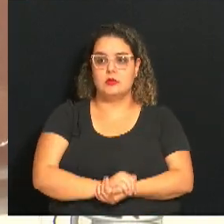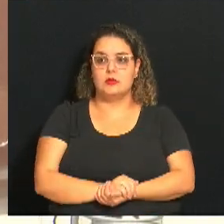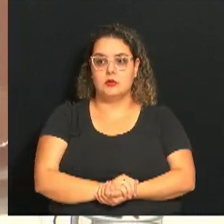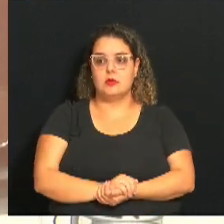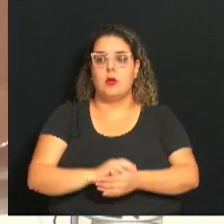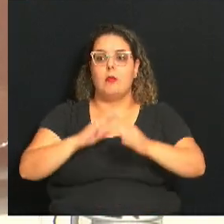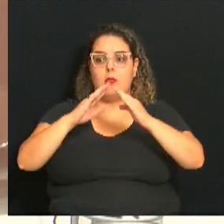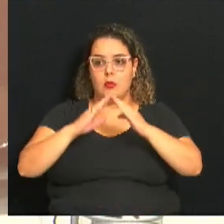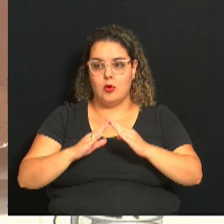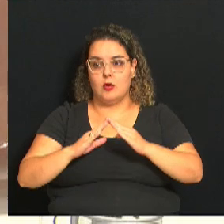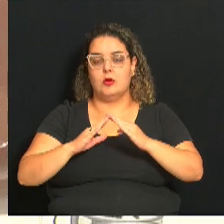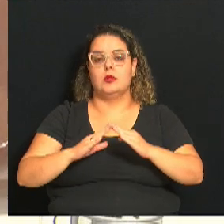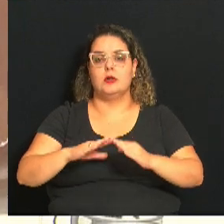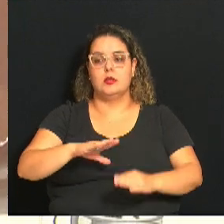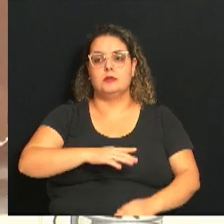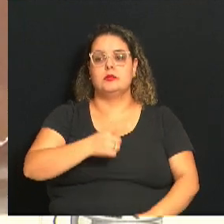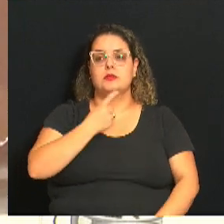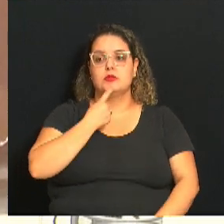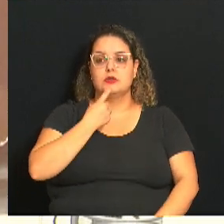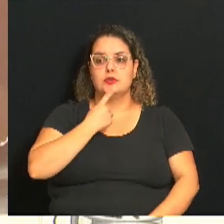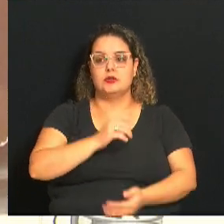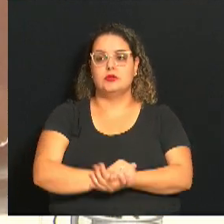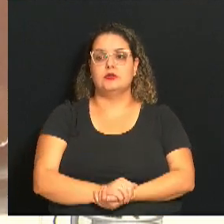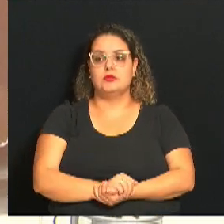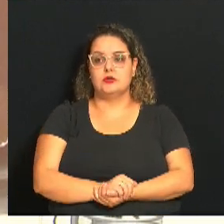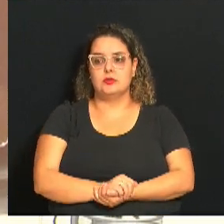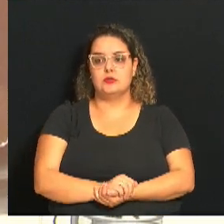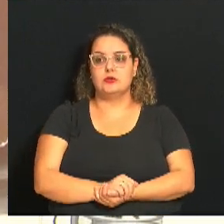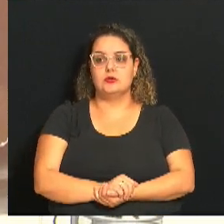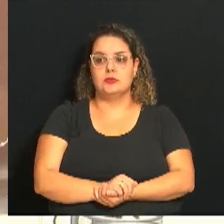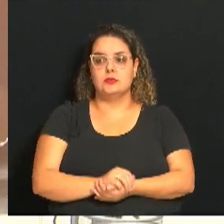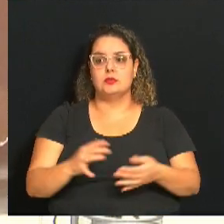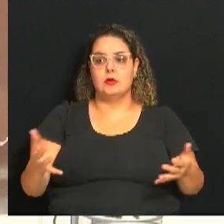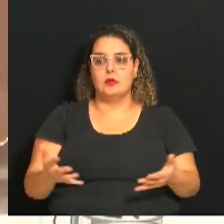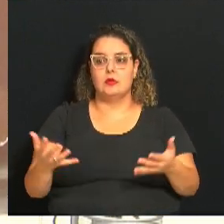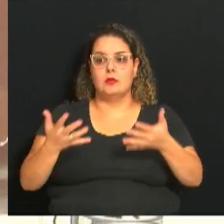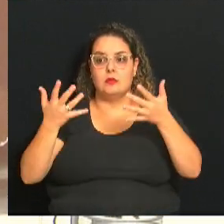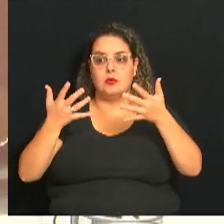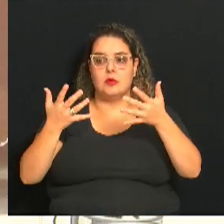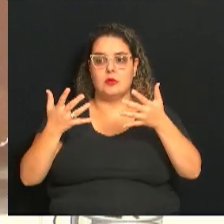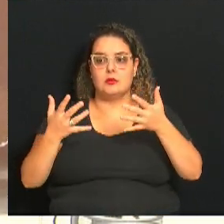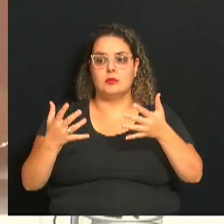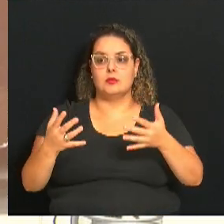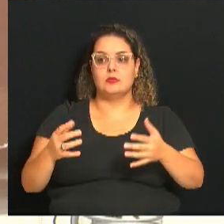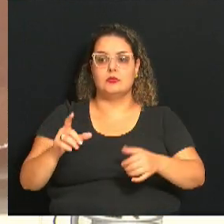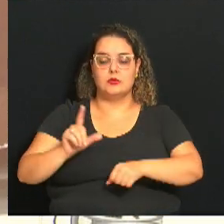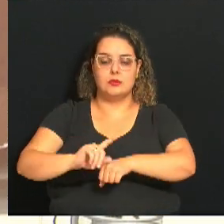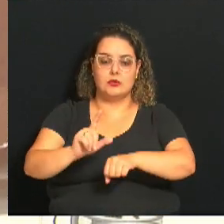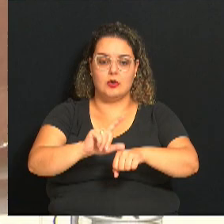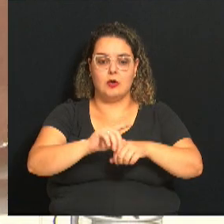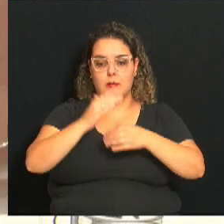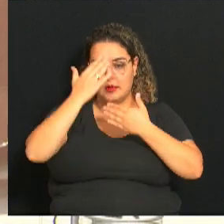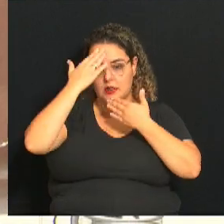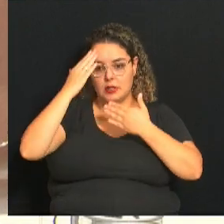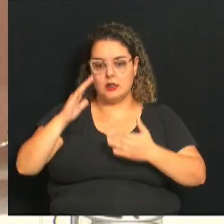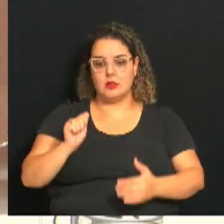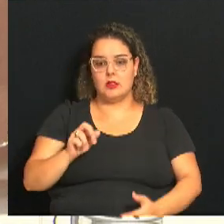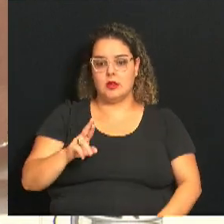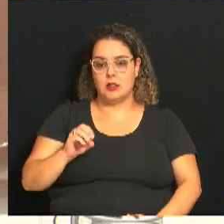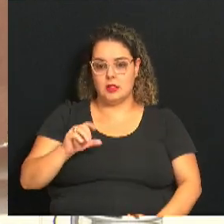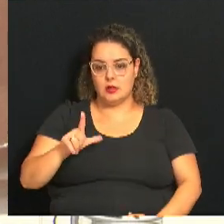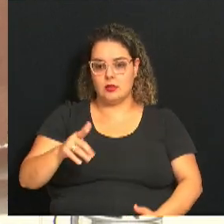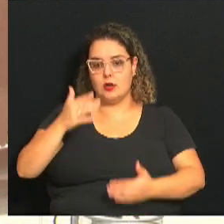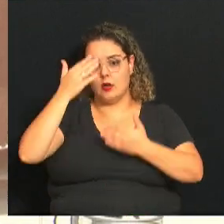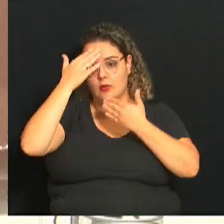que são campineiros, que venham a prestigiar o centro da cidade e os comerciantes. Obrigado, Carolina. Obrigado, vereadores.